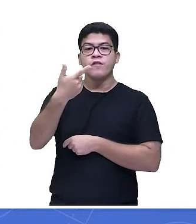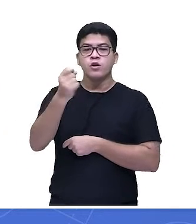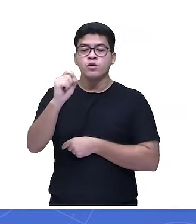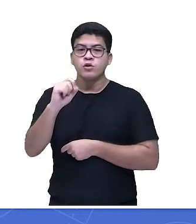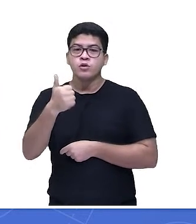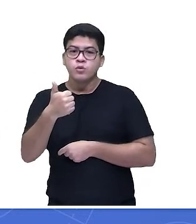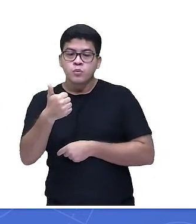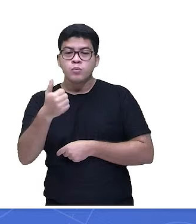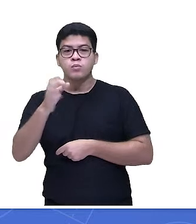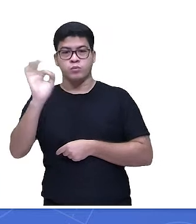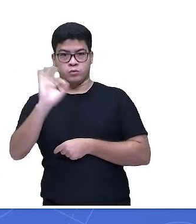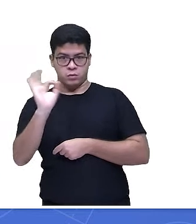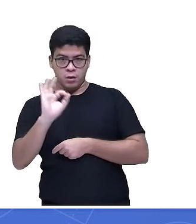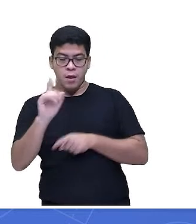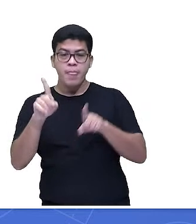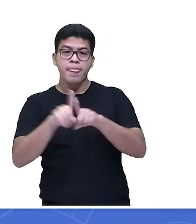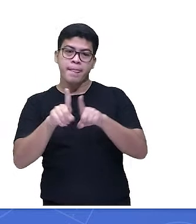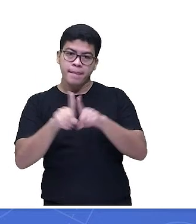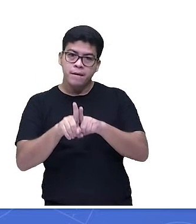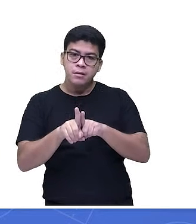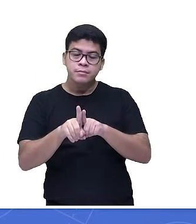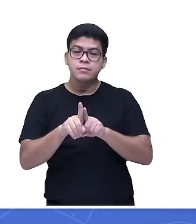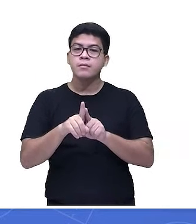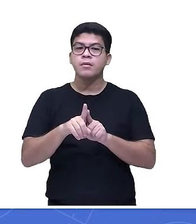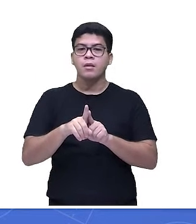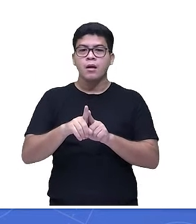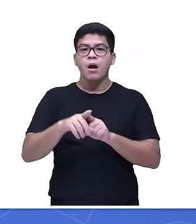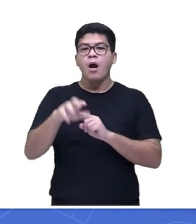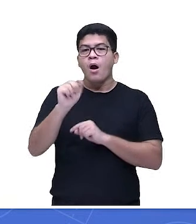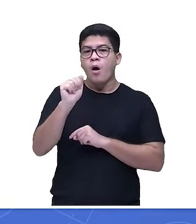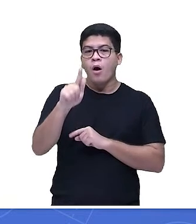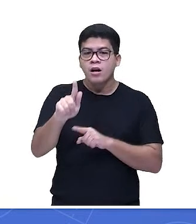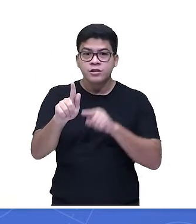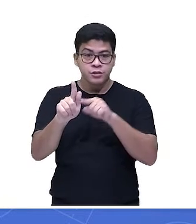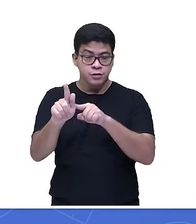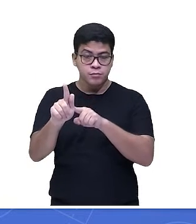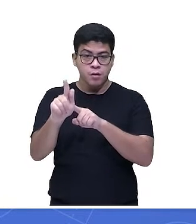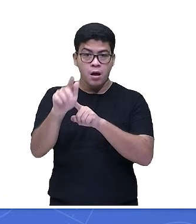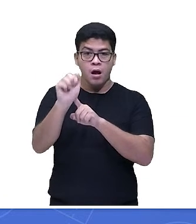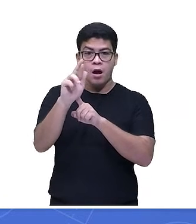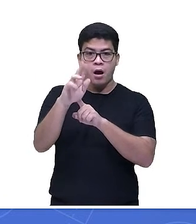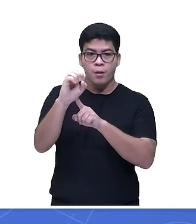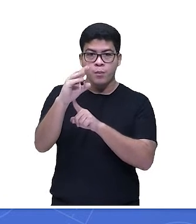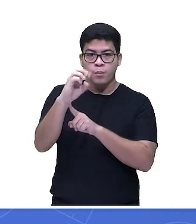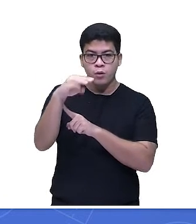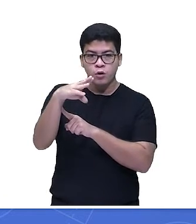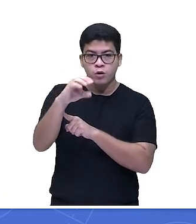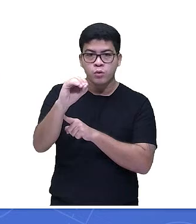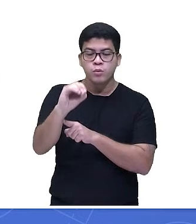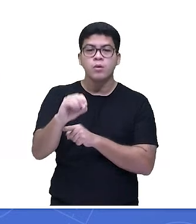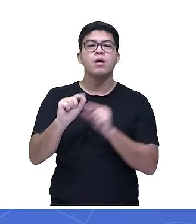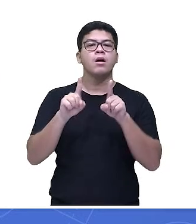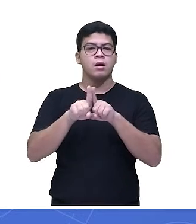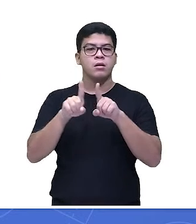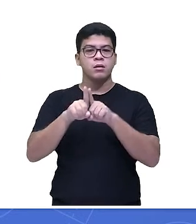e de argônio, 1%. O ar atmosférico é uma mistura homogênea